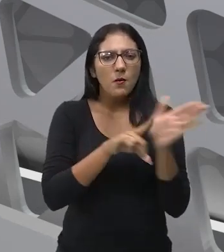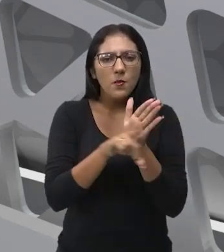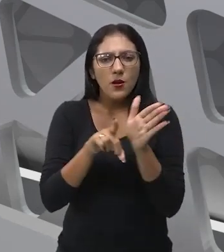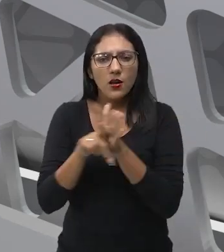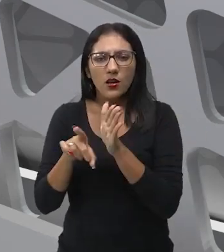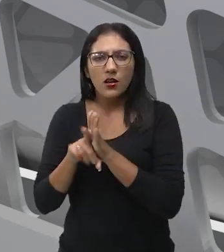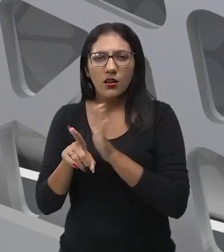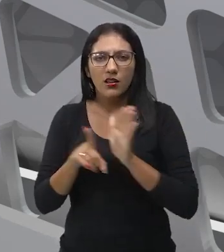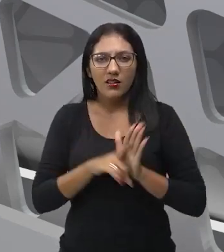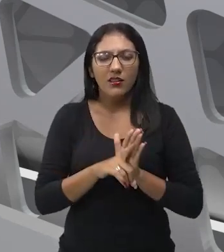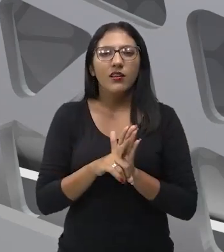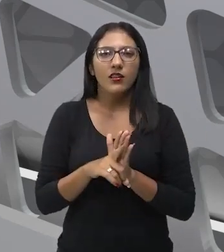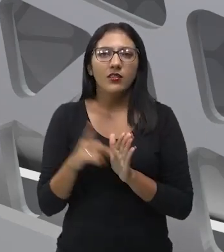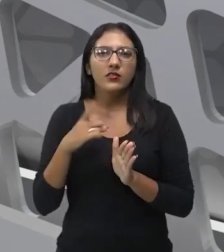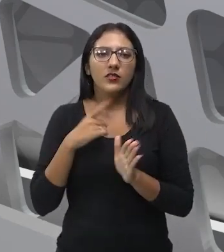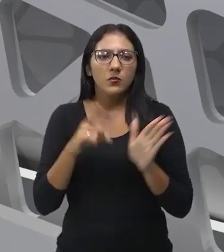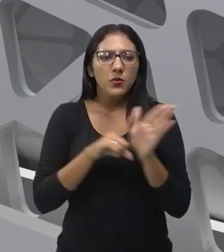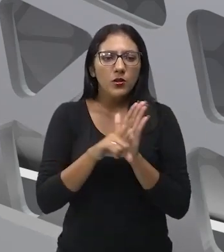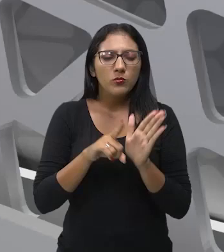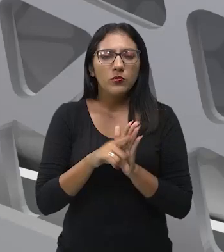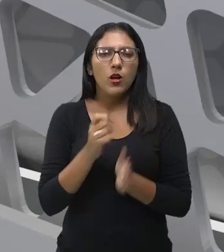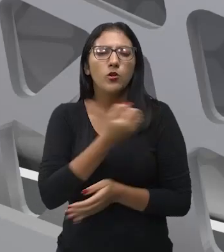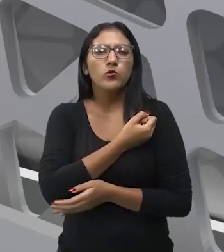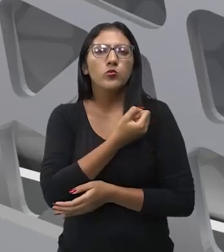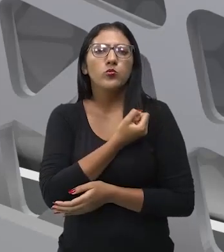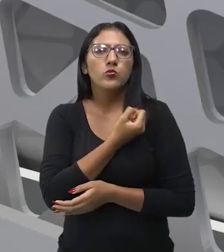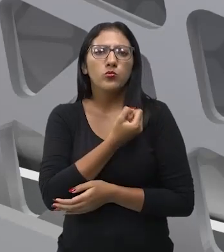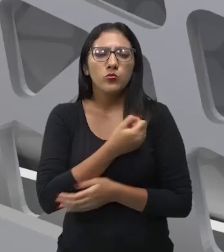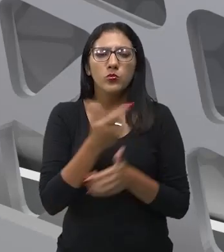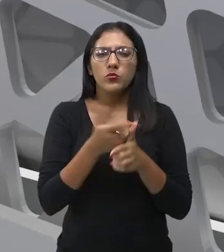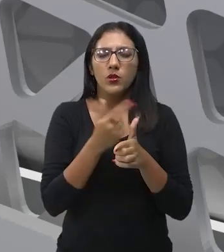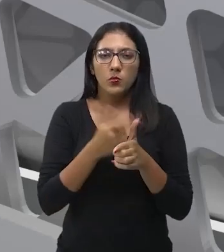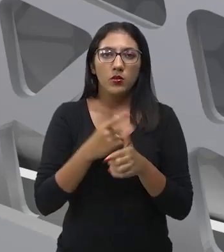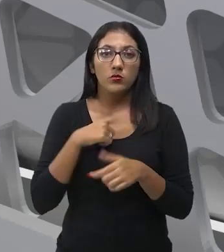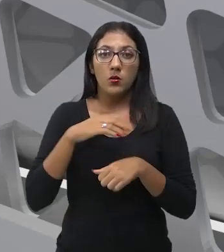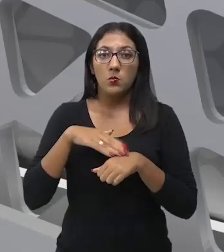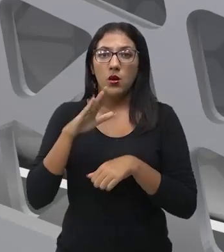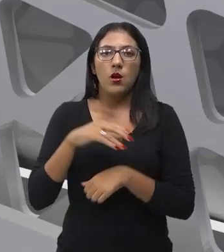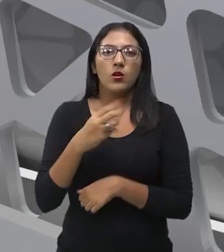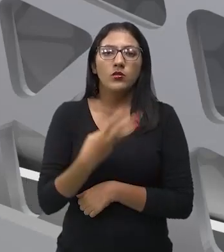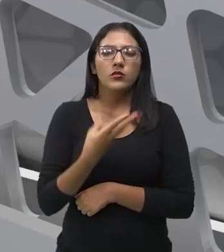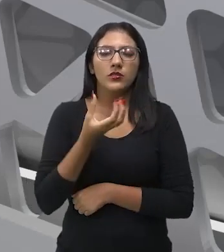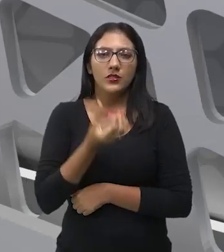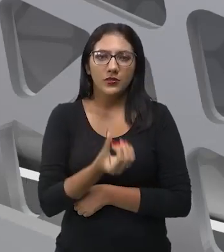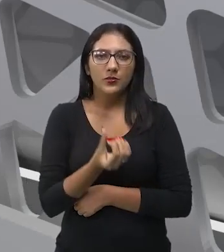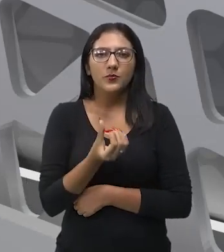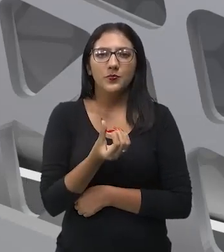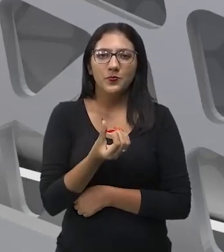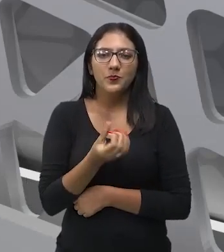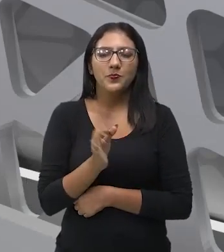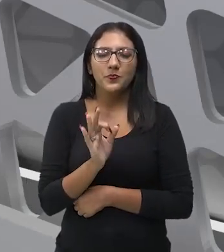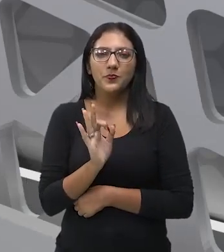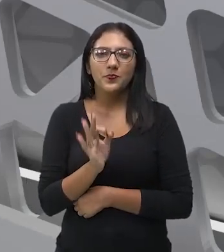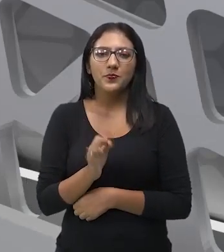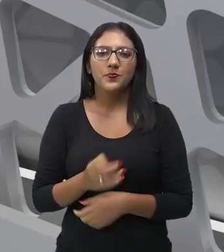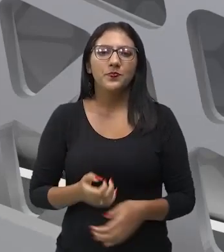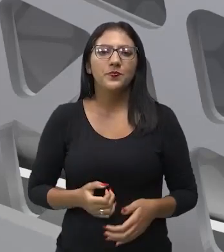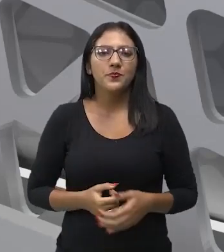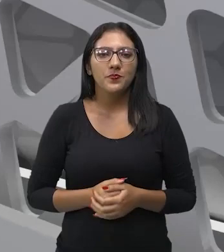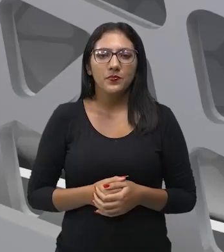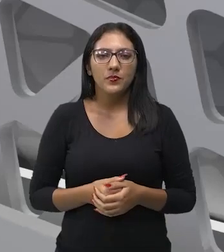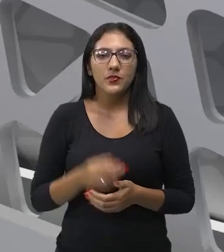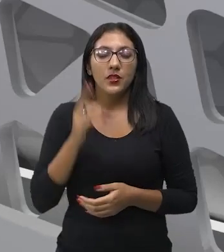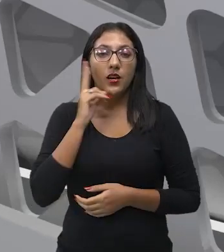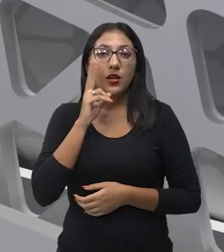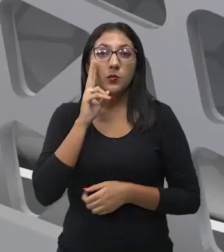né, de Juliana, dos que ela entrevistou, eles calçam numeração maior que 36.